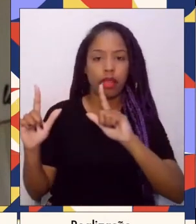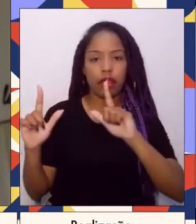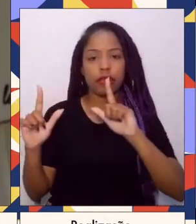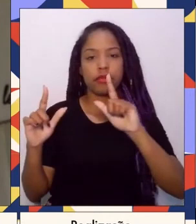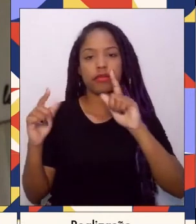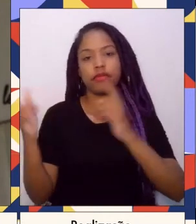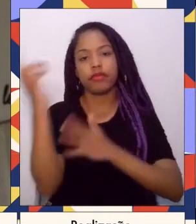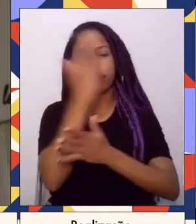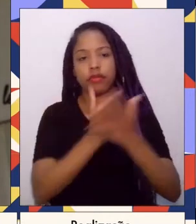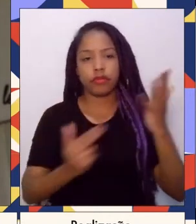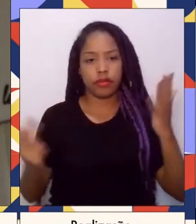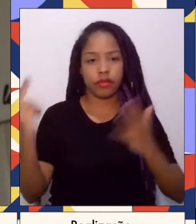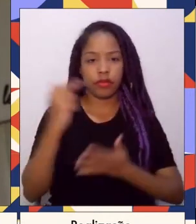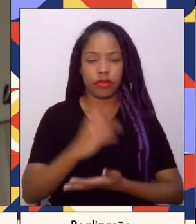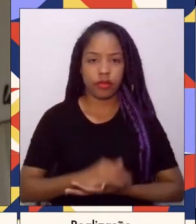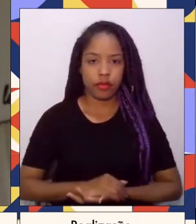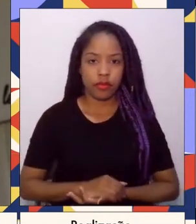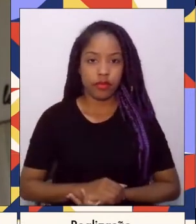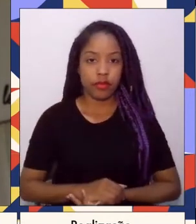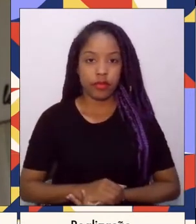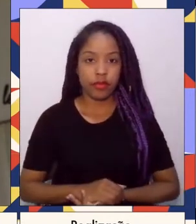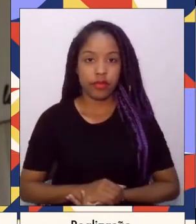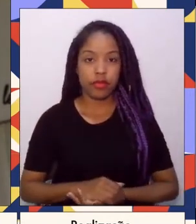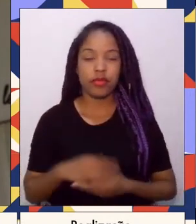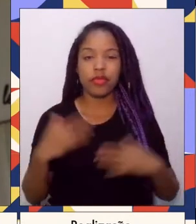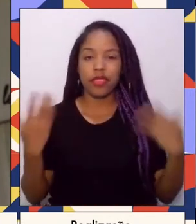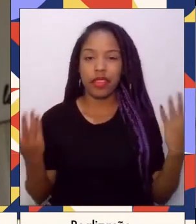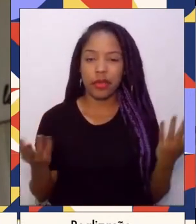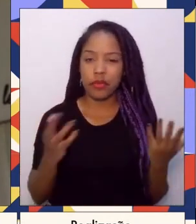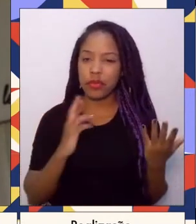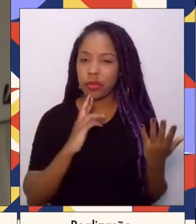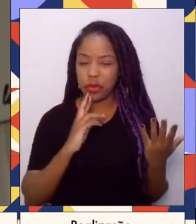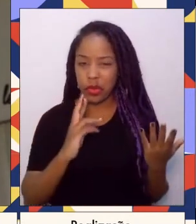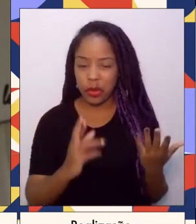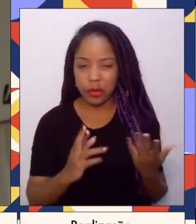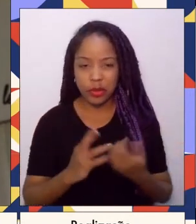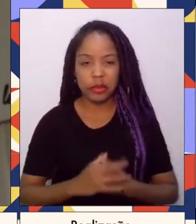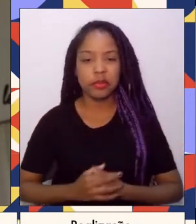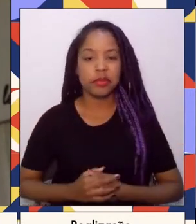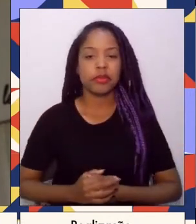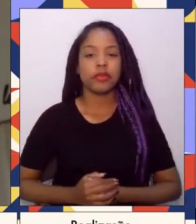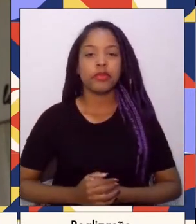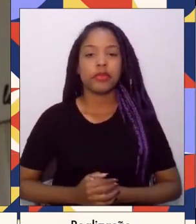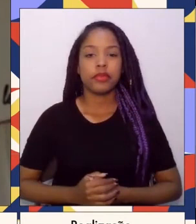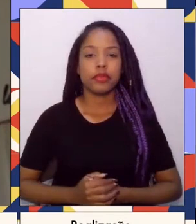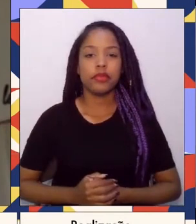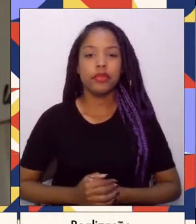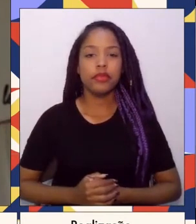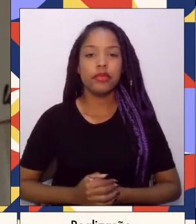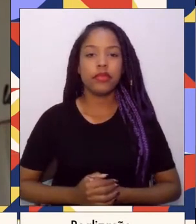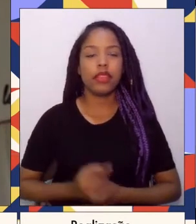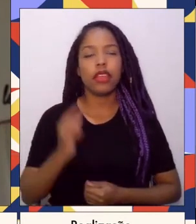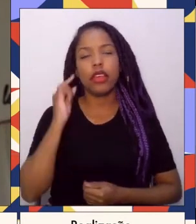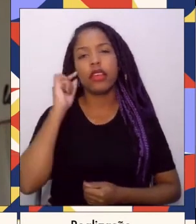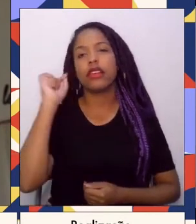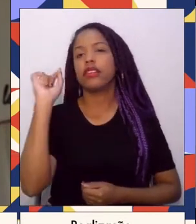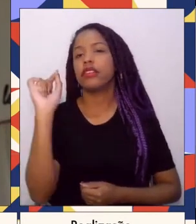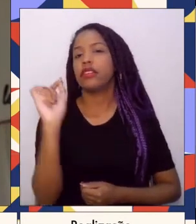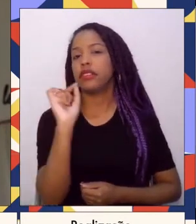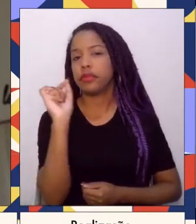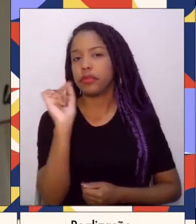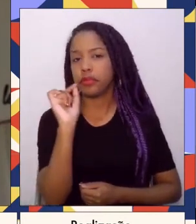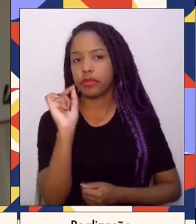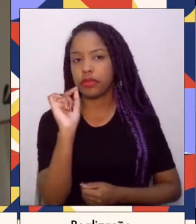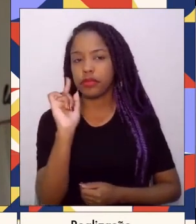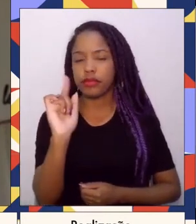parede respondendo a pergunta Scarlet eu acho que é muito complexo